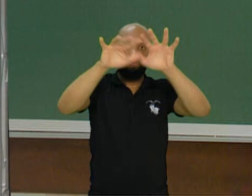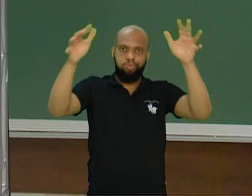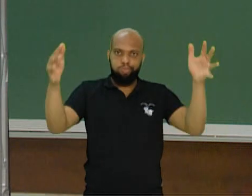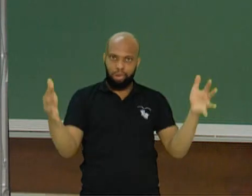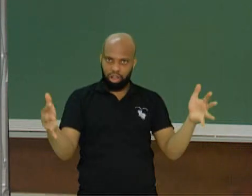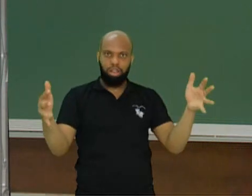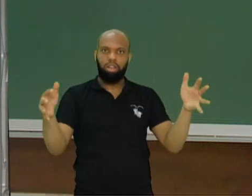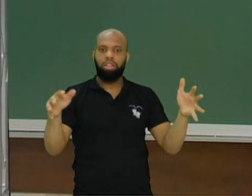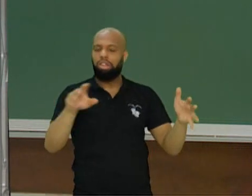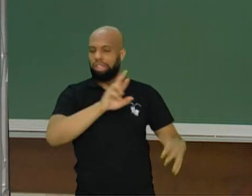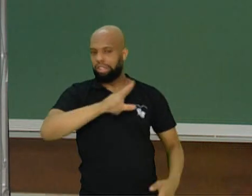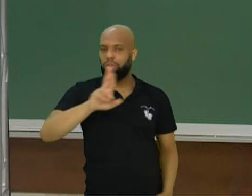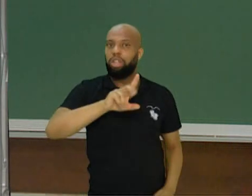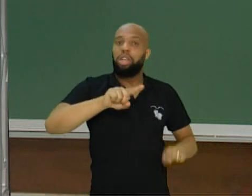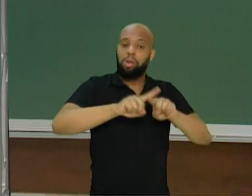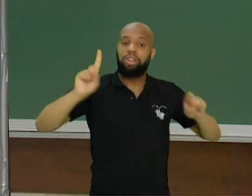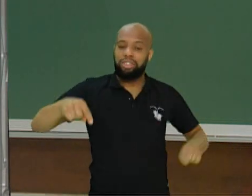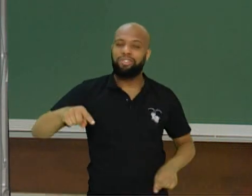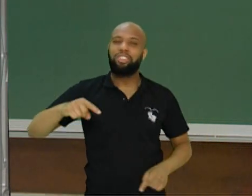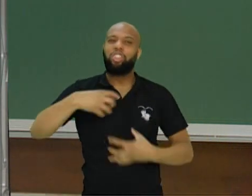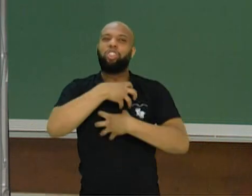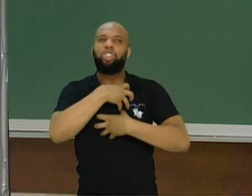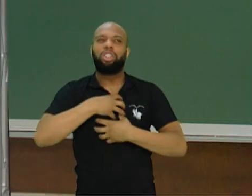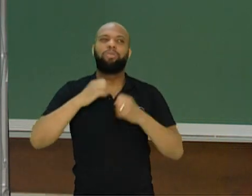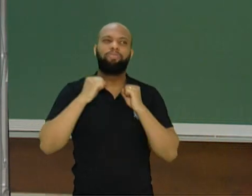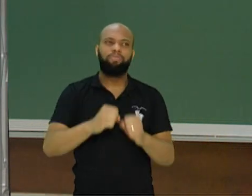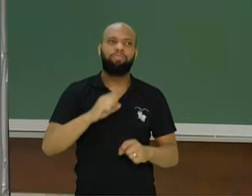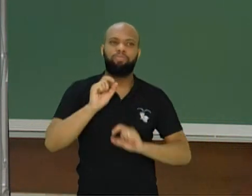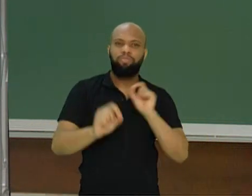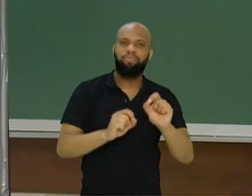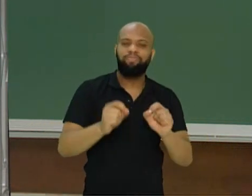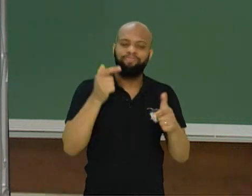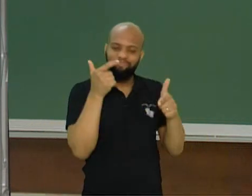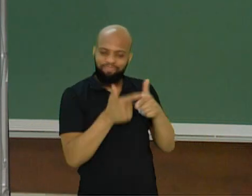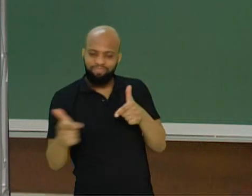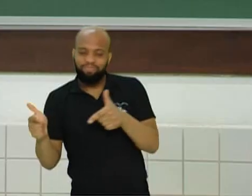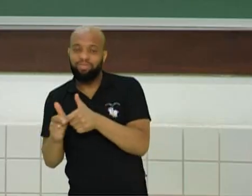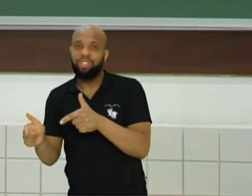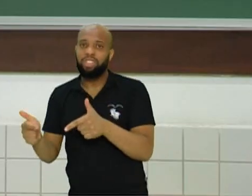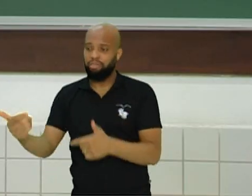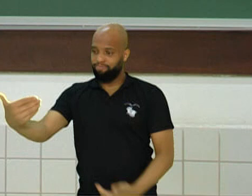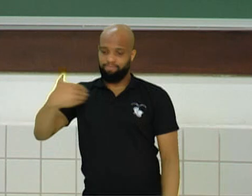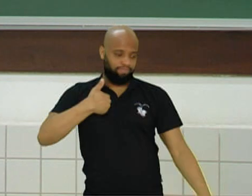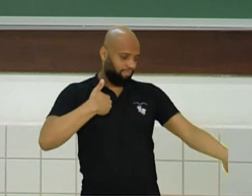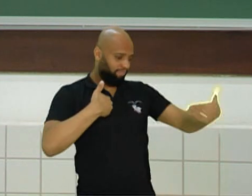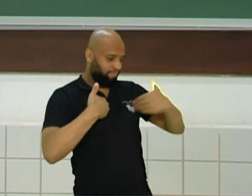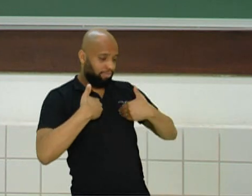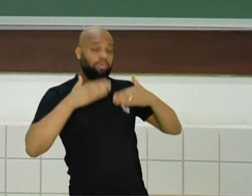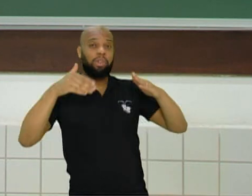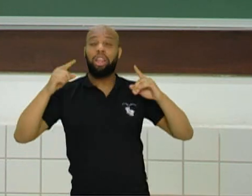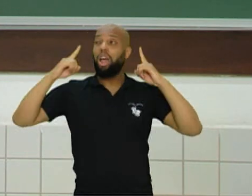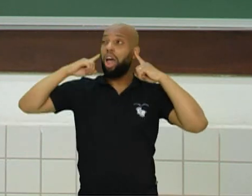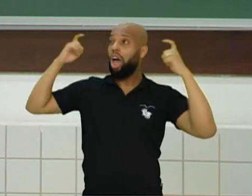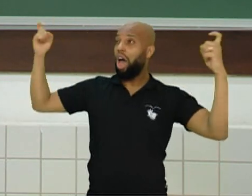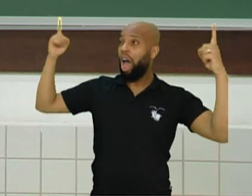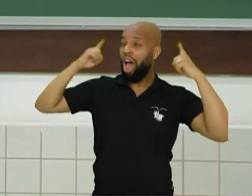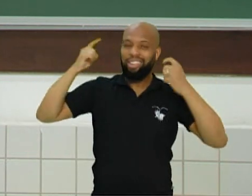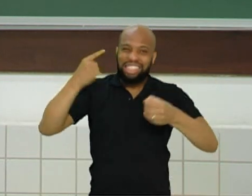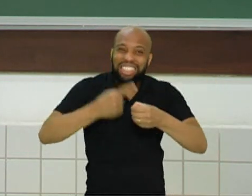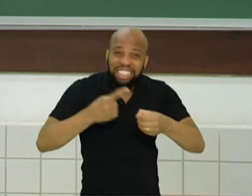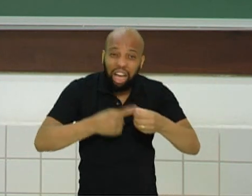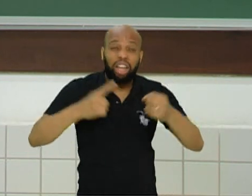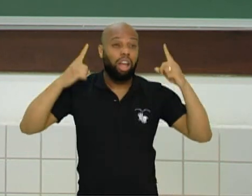né? Então, é uma poluição que acaba atingindo diretamente o ser humano. Então, o barulho, as cidades são